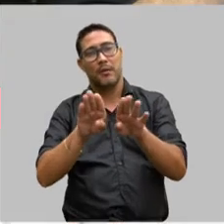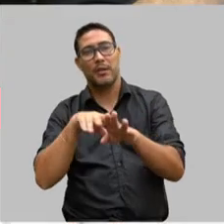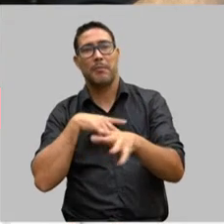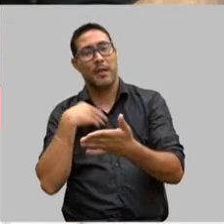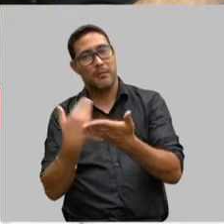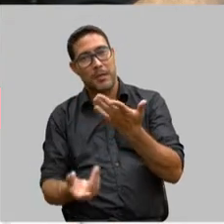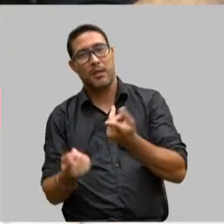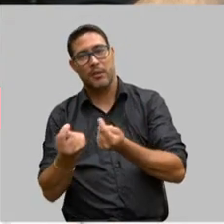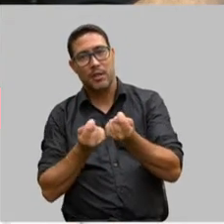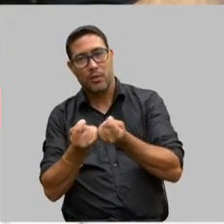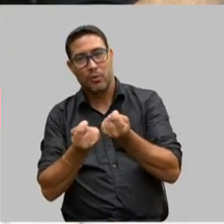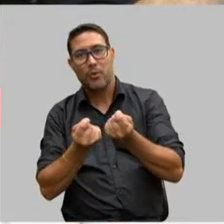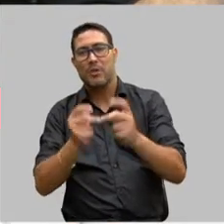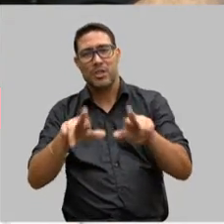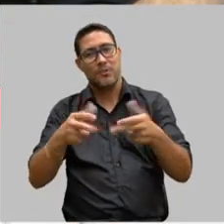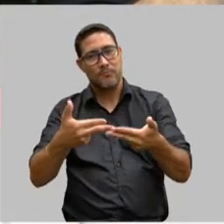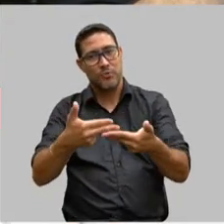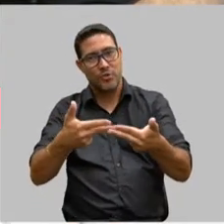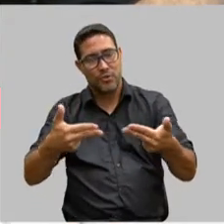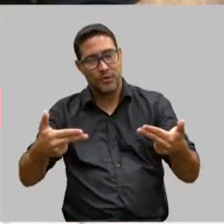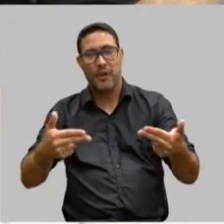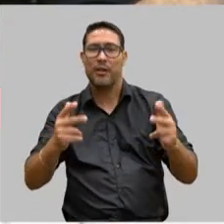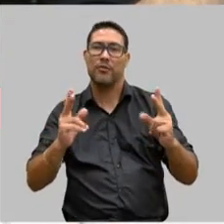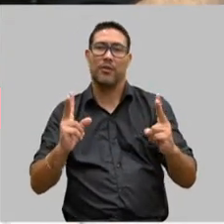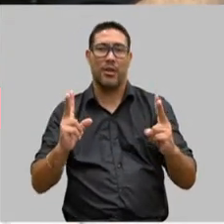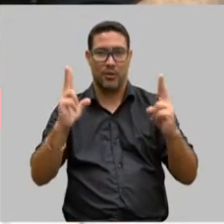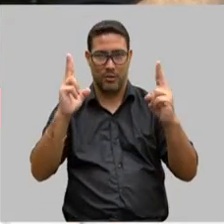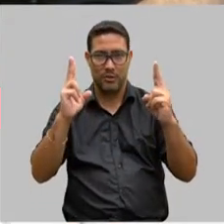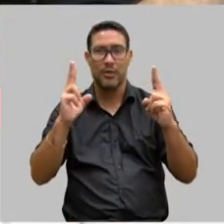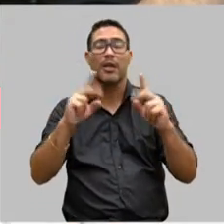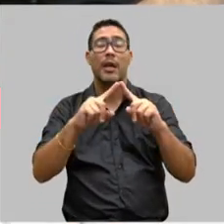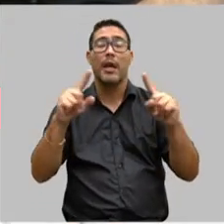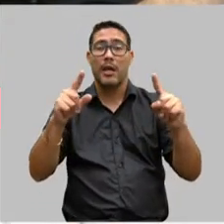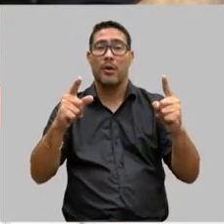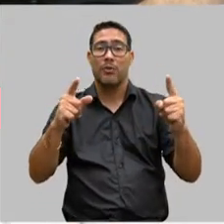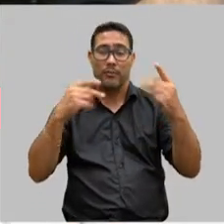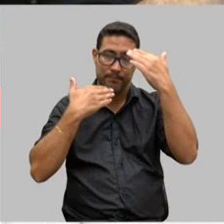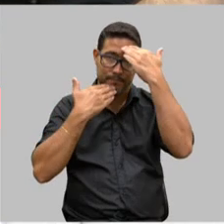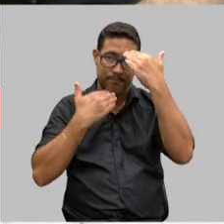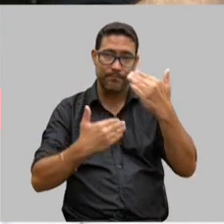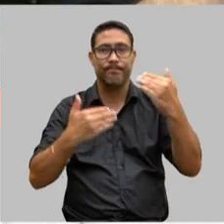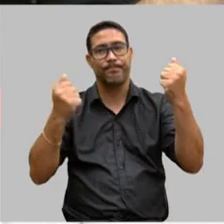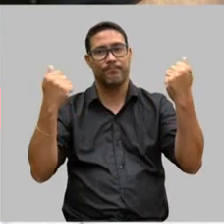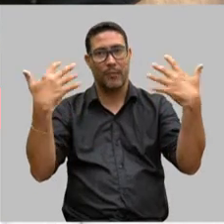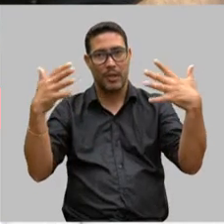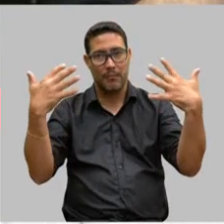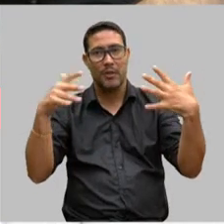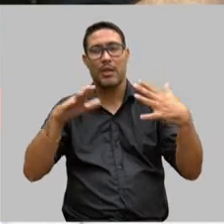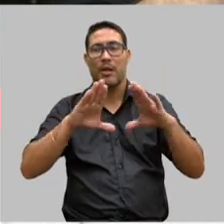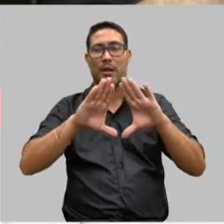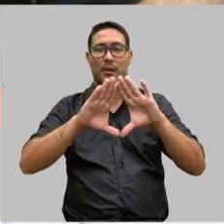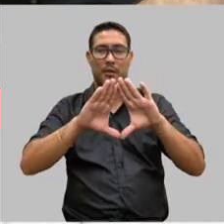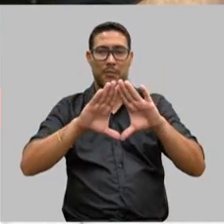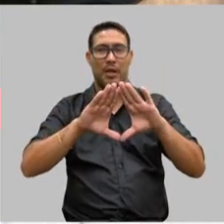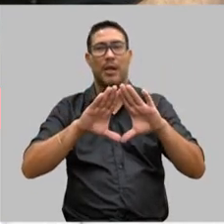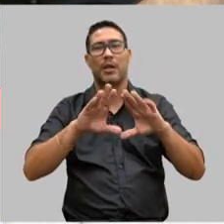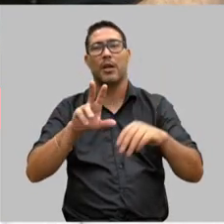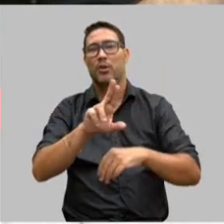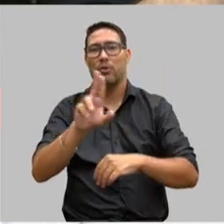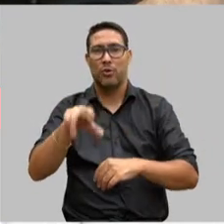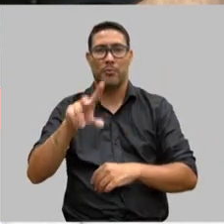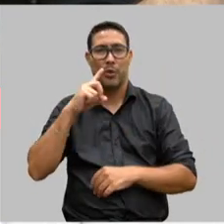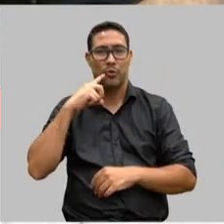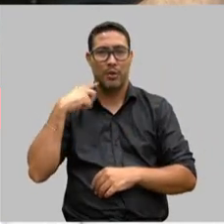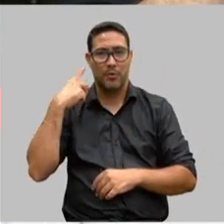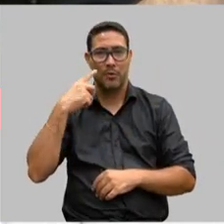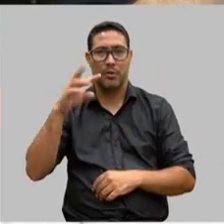diversos recortes. Tá? Eu agradeço e parabenizo a Assembleia e, em nome do deputado